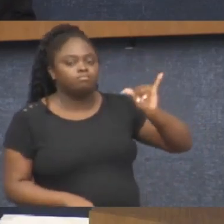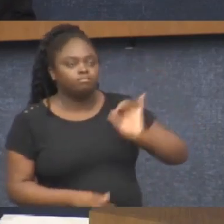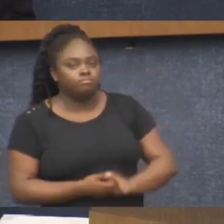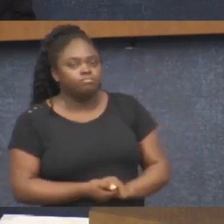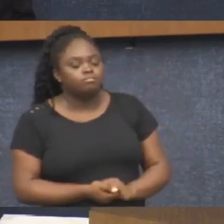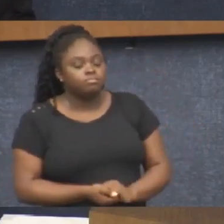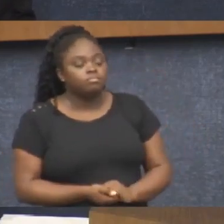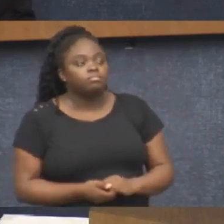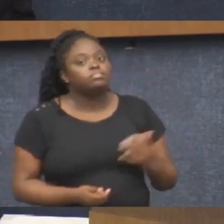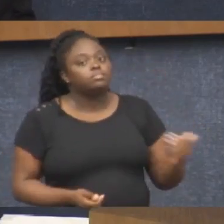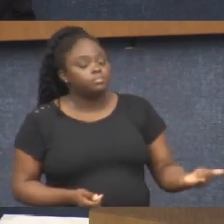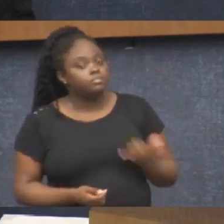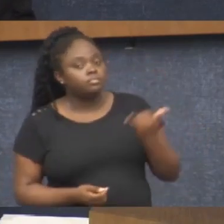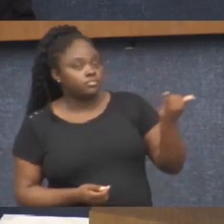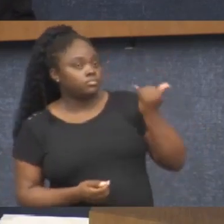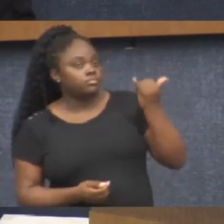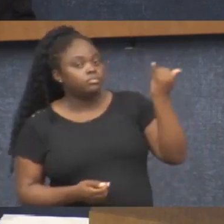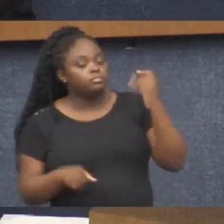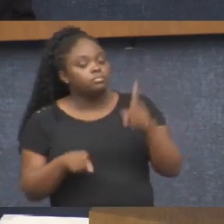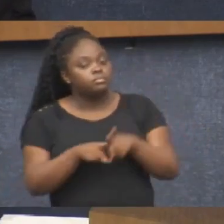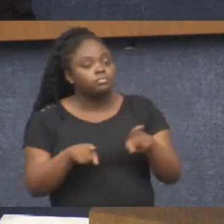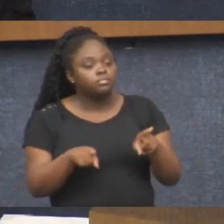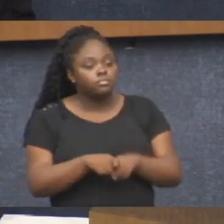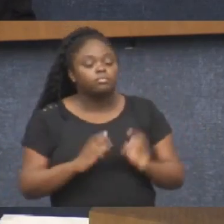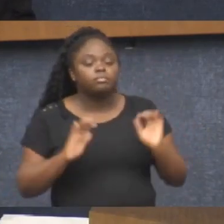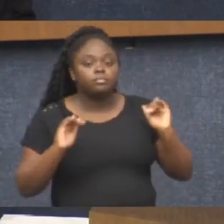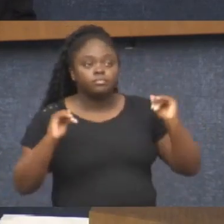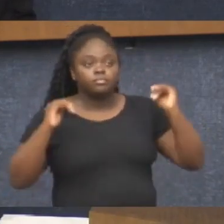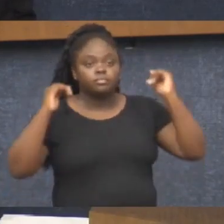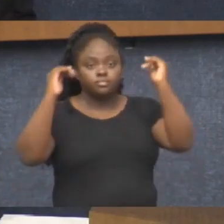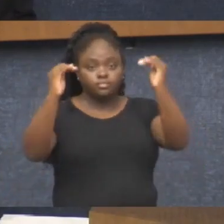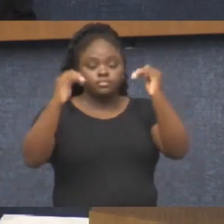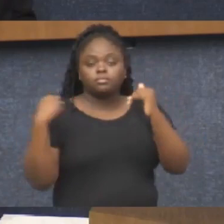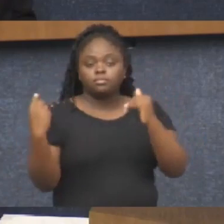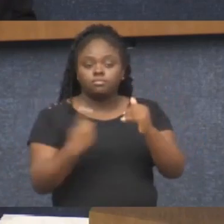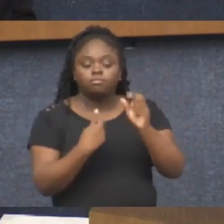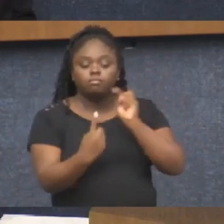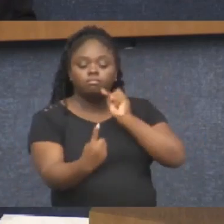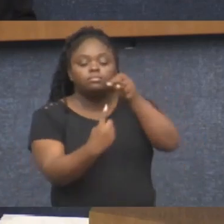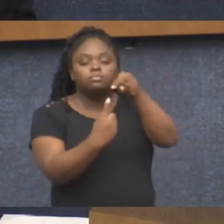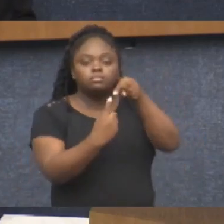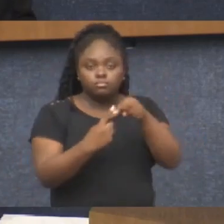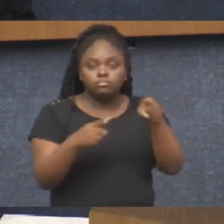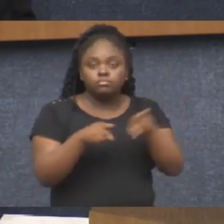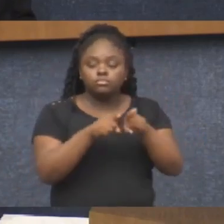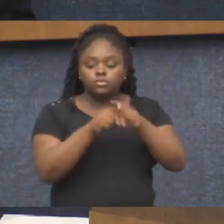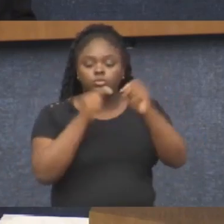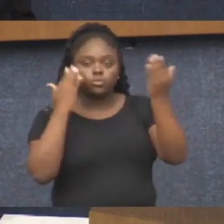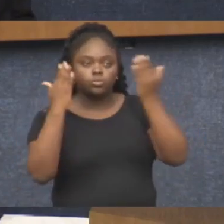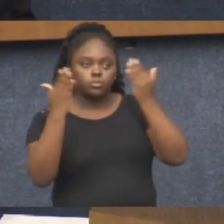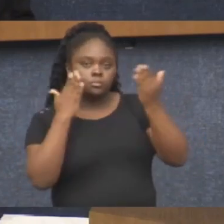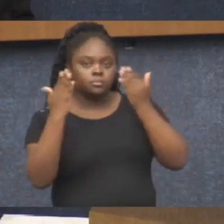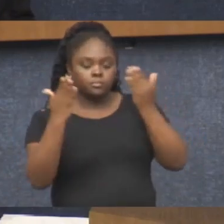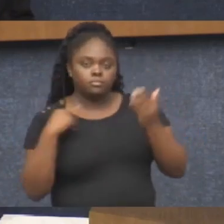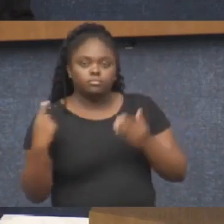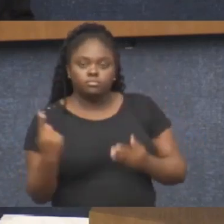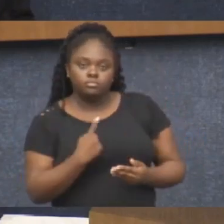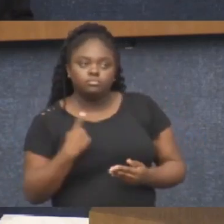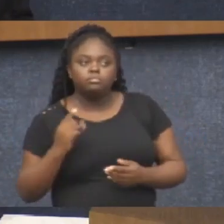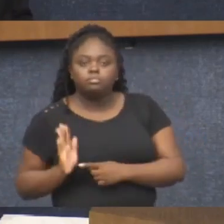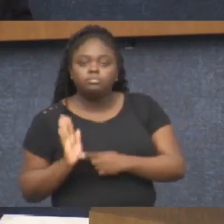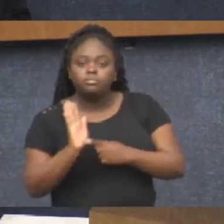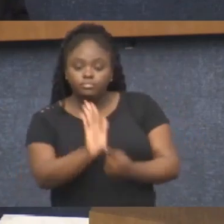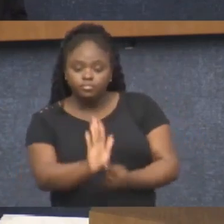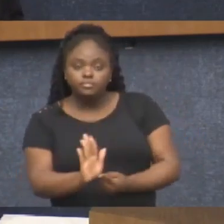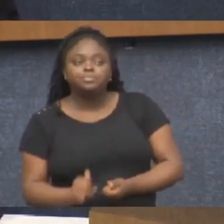Tá? E, muito importante, para além do nosso objetivo e até mesmo da nossa comparação que a gente se